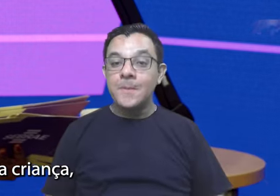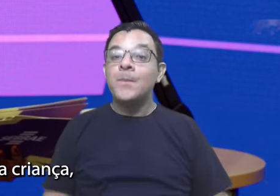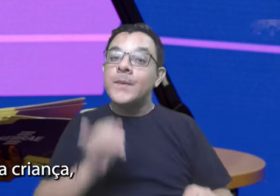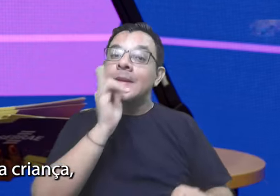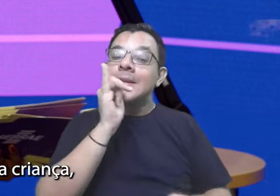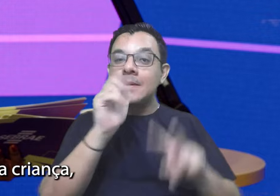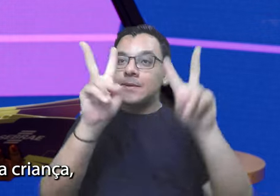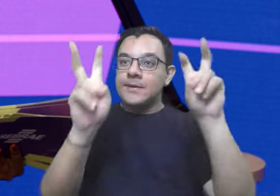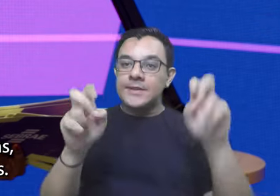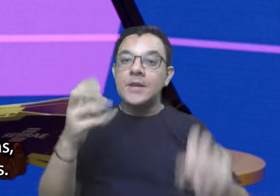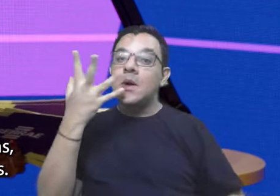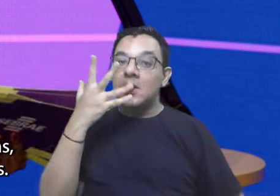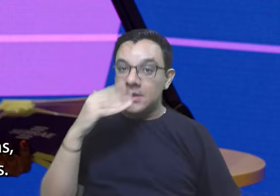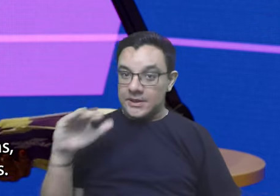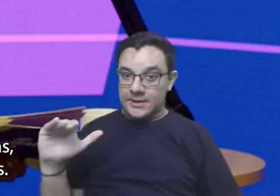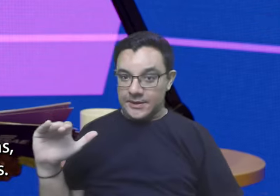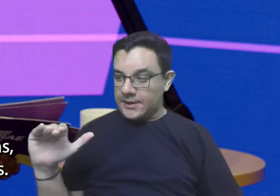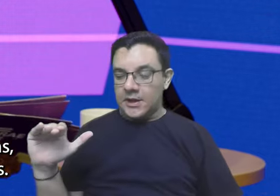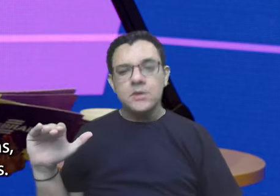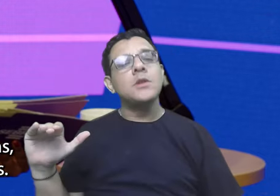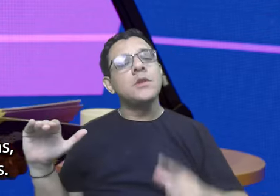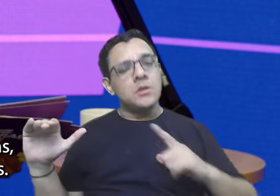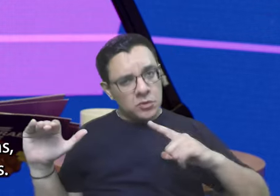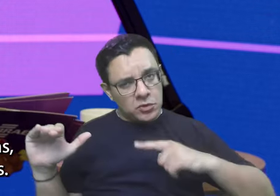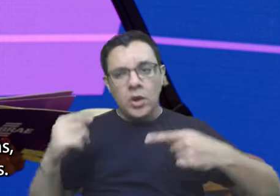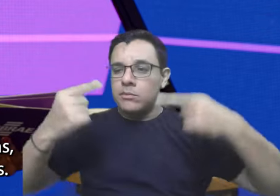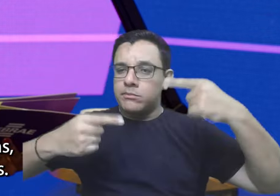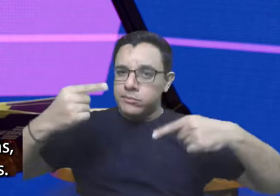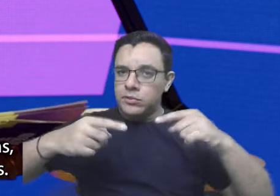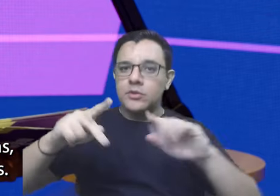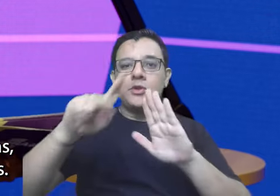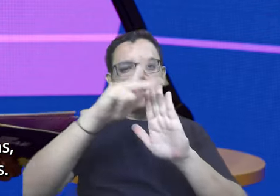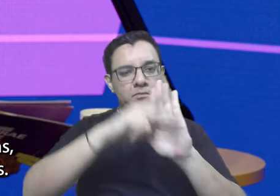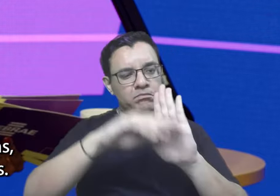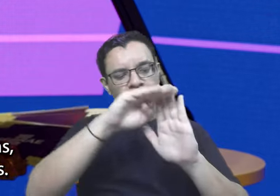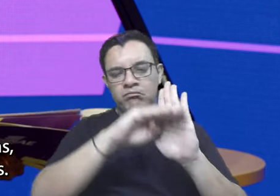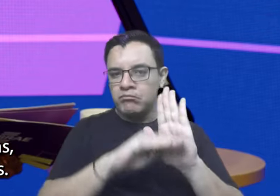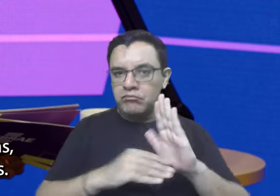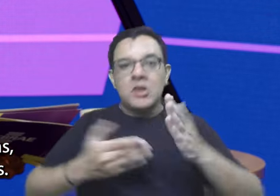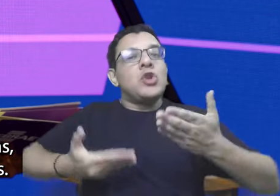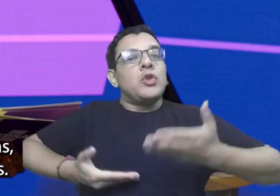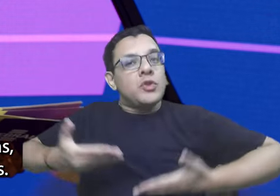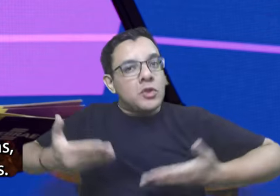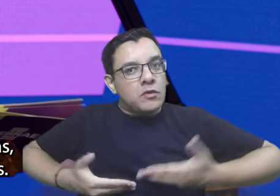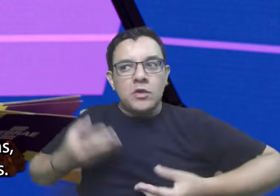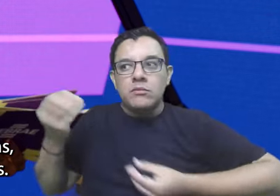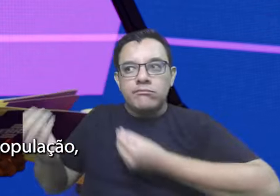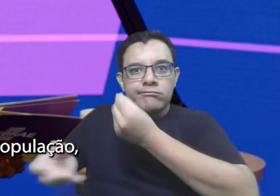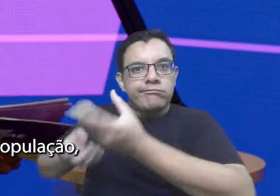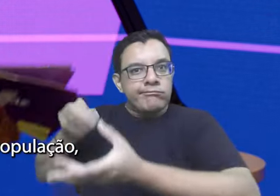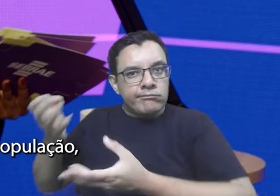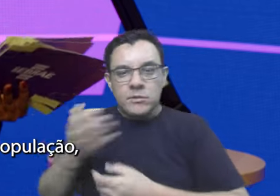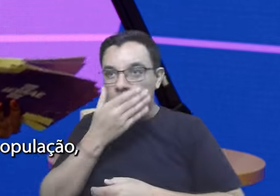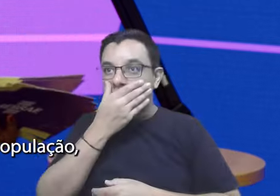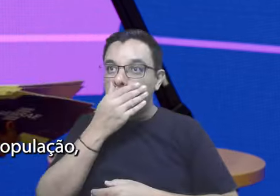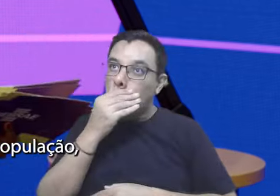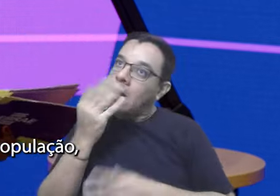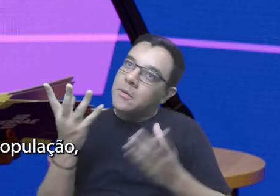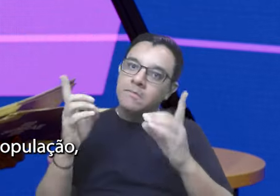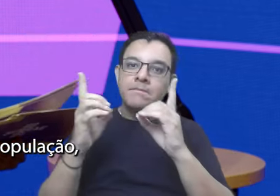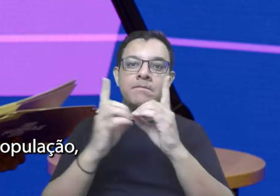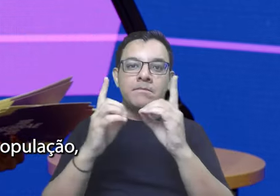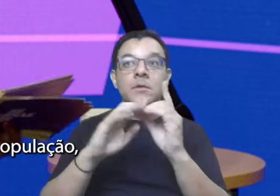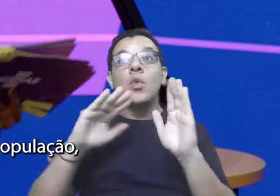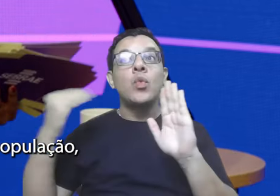questão da criança já existem políticas públicas serviço que são ofertados né talvez não atenda a